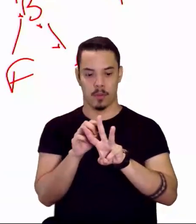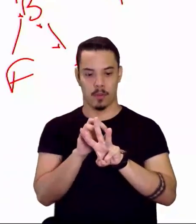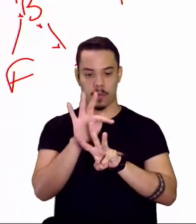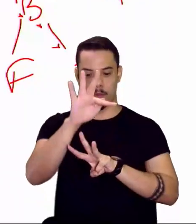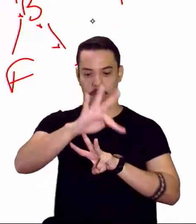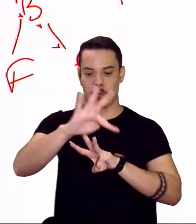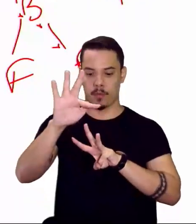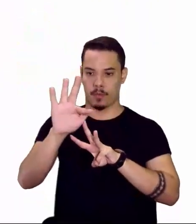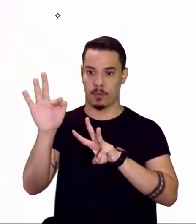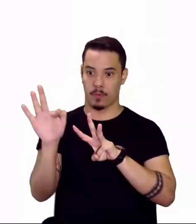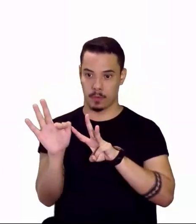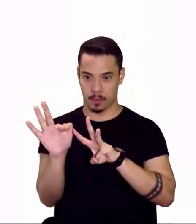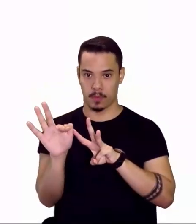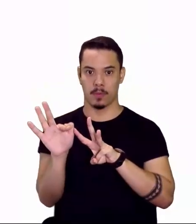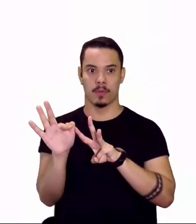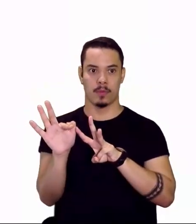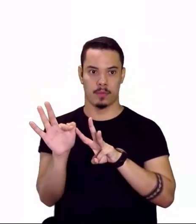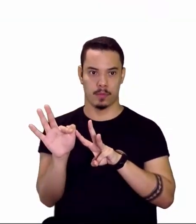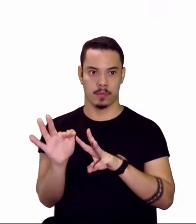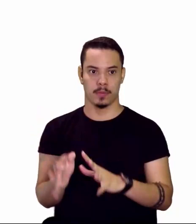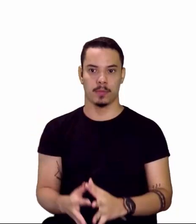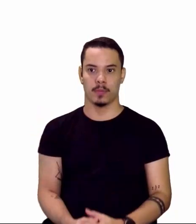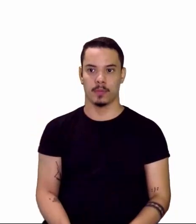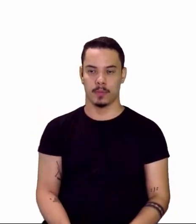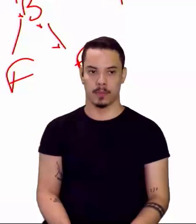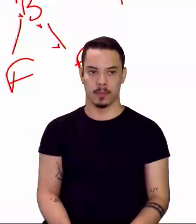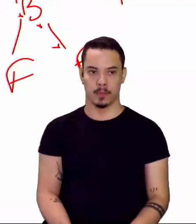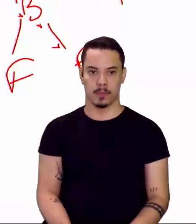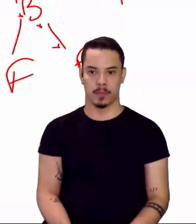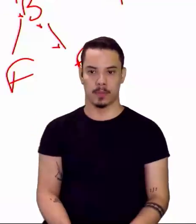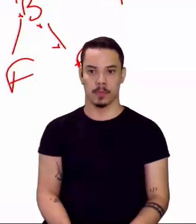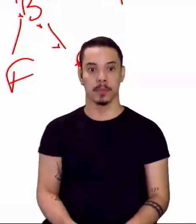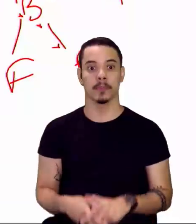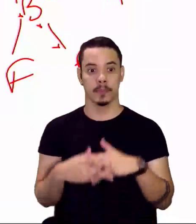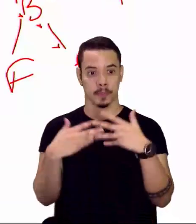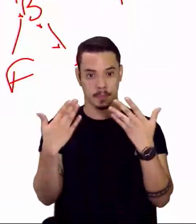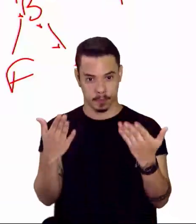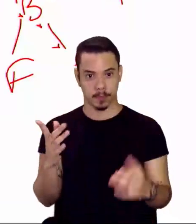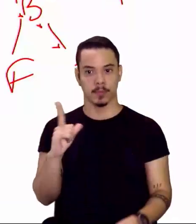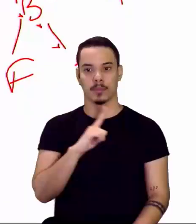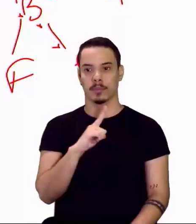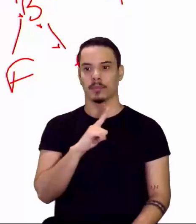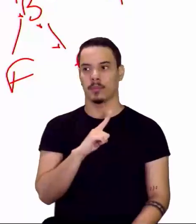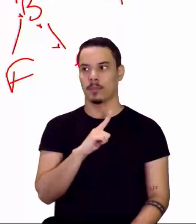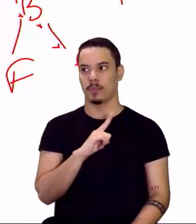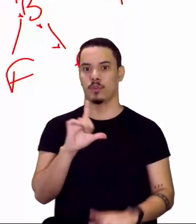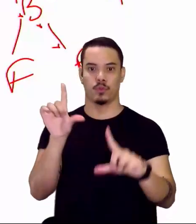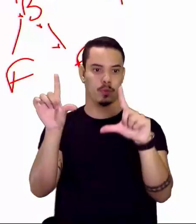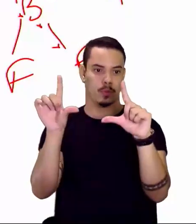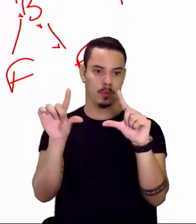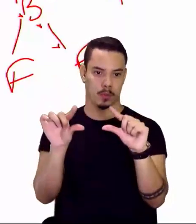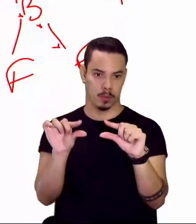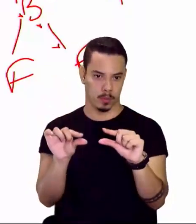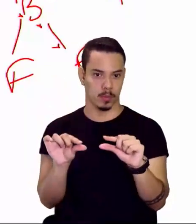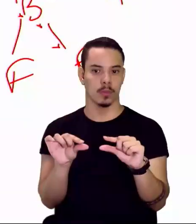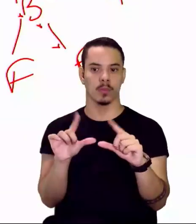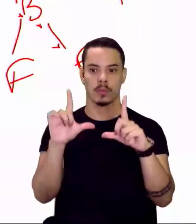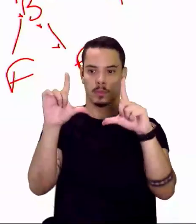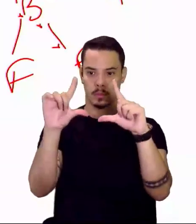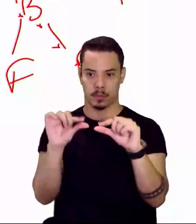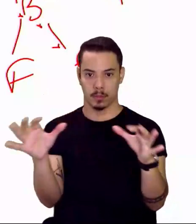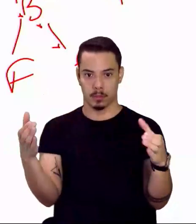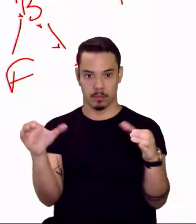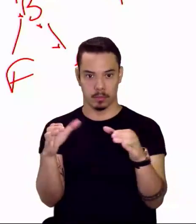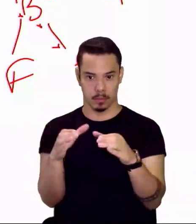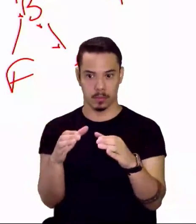Com 6 elétrons da última camada. Houve sim uma redução do octeto, tá